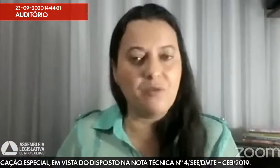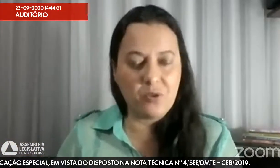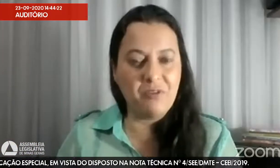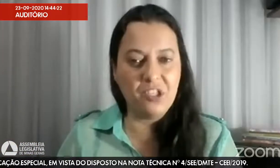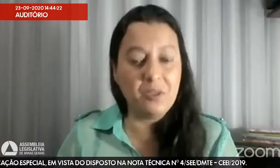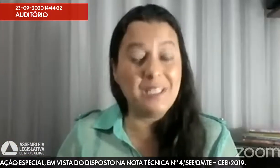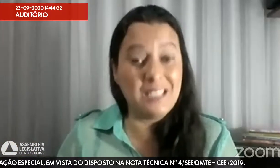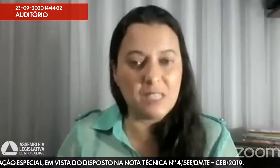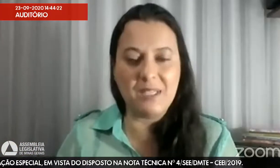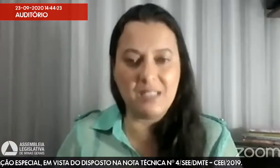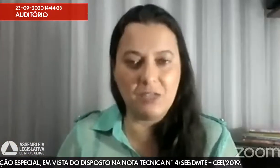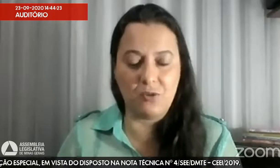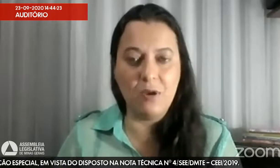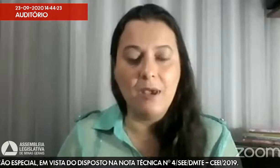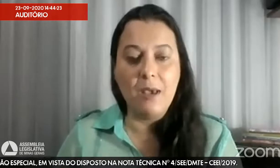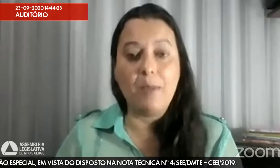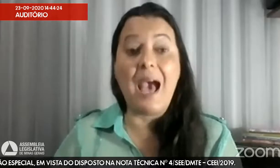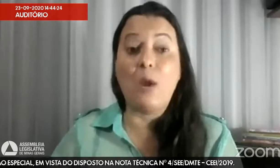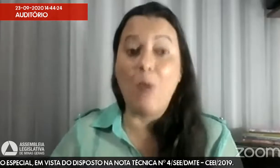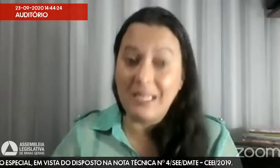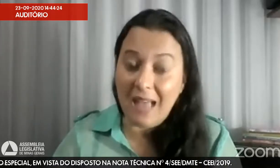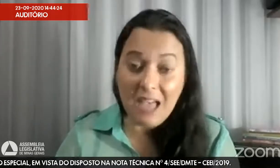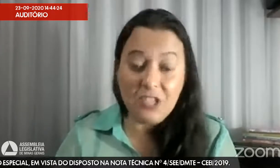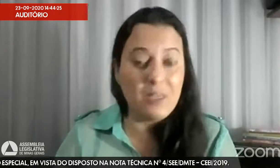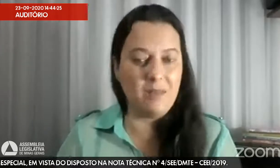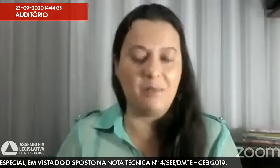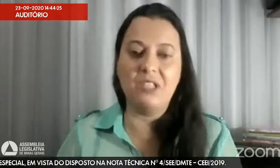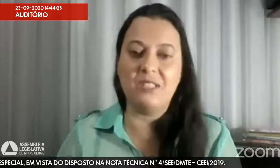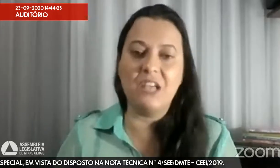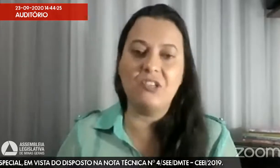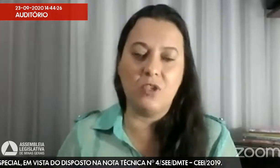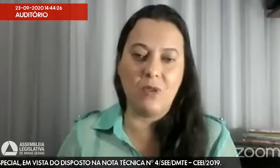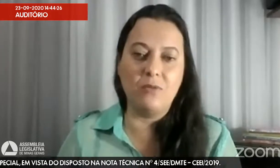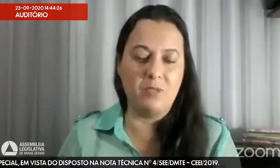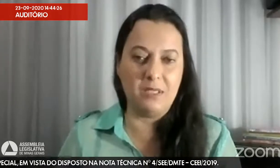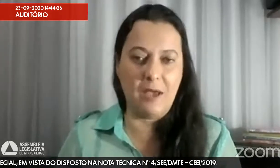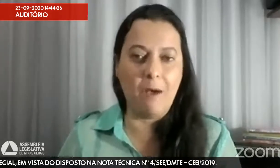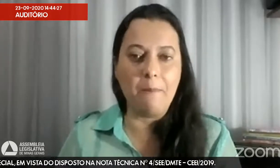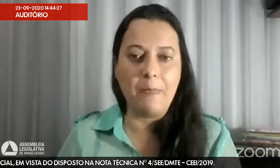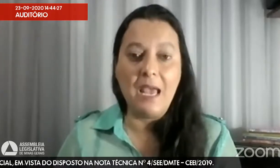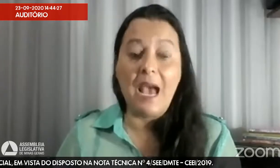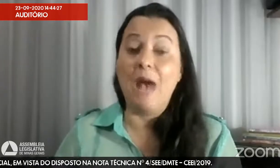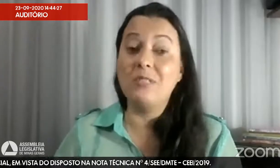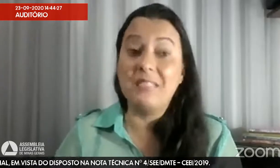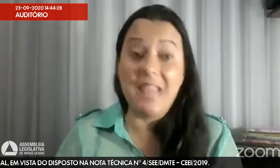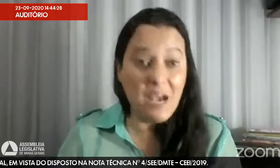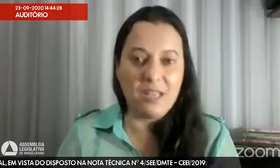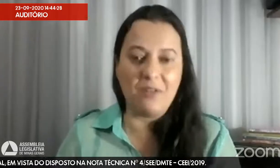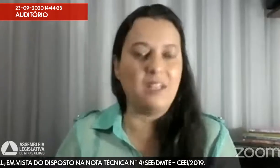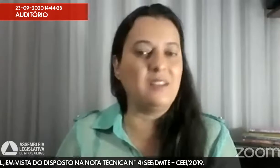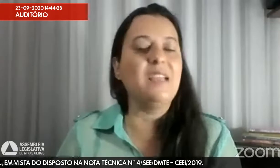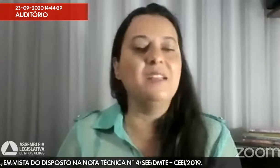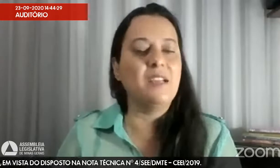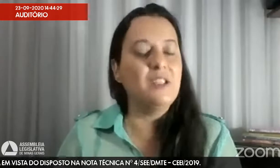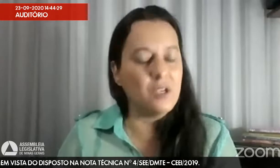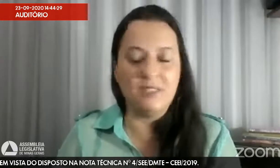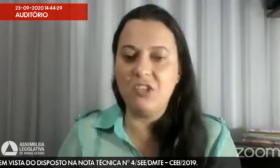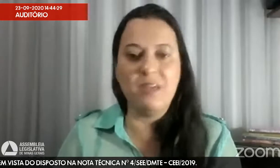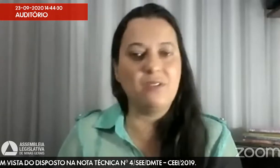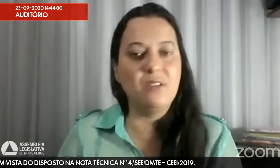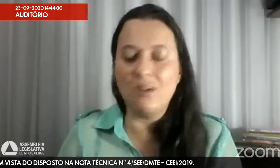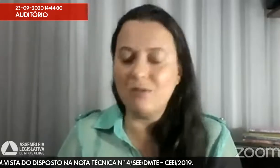do professor efetivo que se especializou, né? A qualidade do ensino-aprendizagem do nosso aluno especial, os termos da nota técnica, que